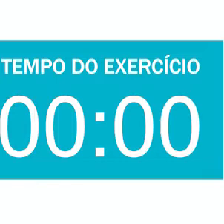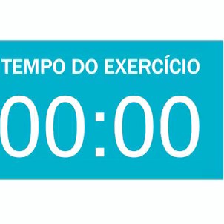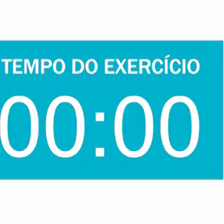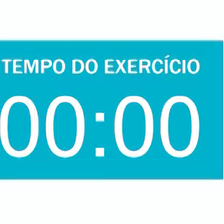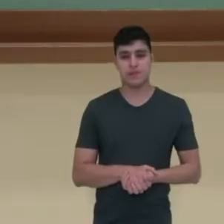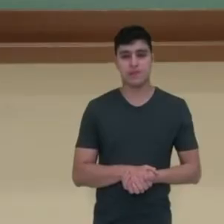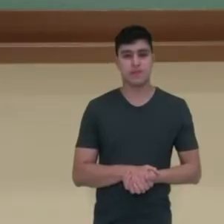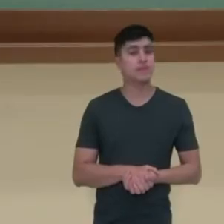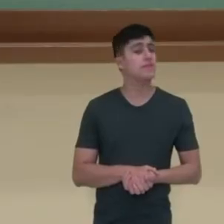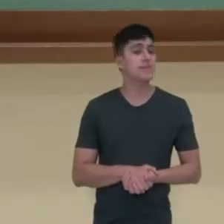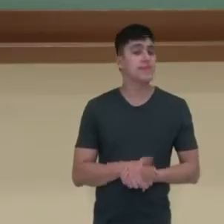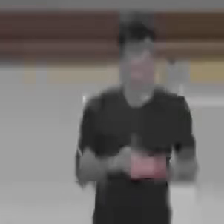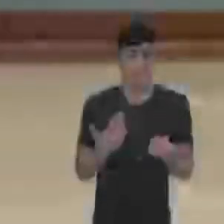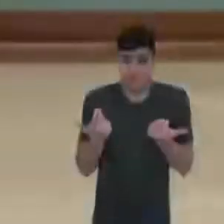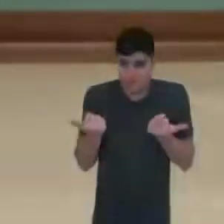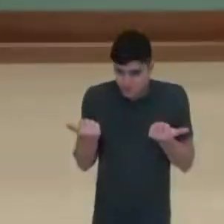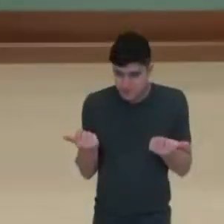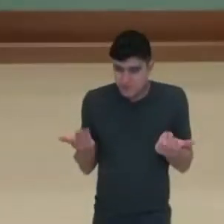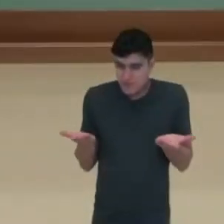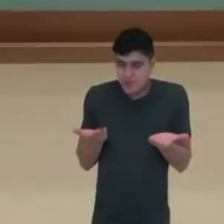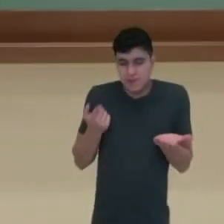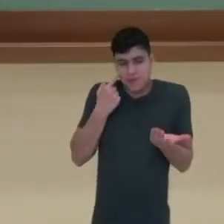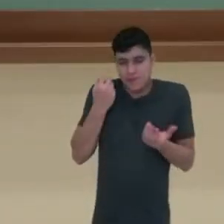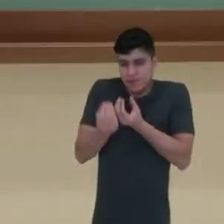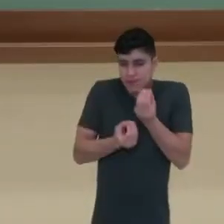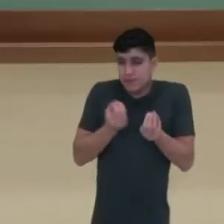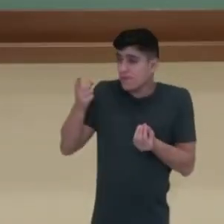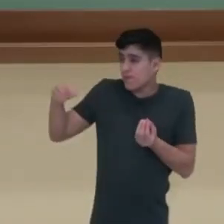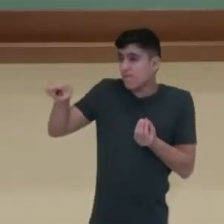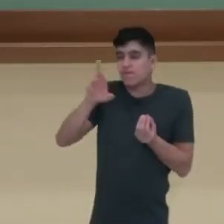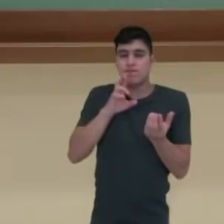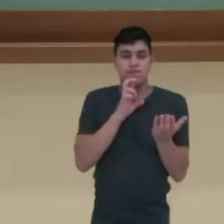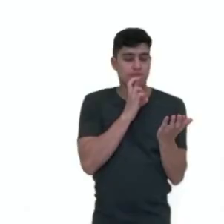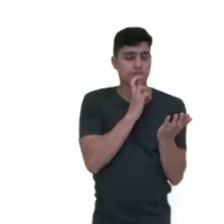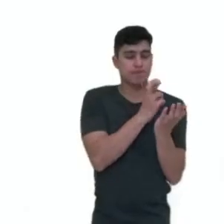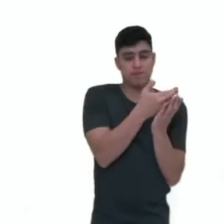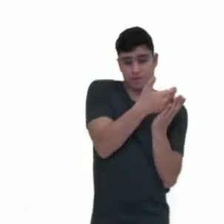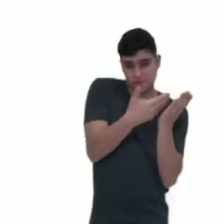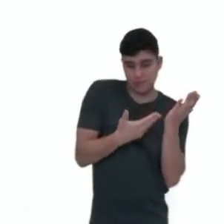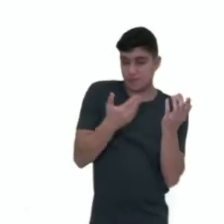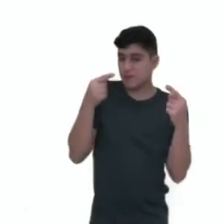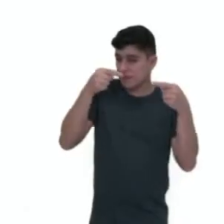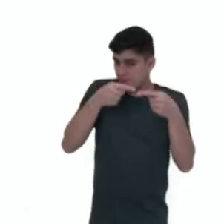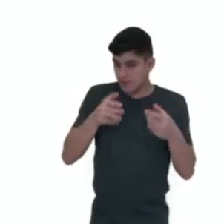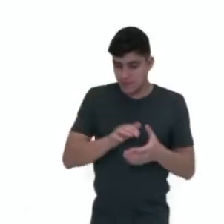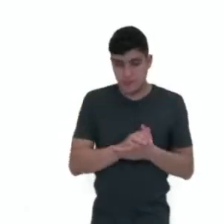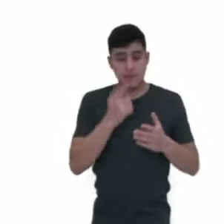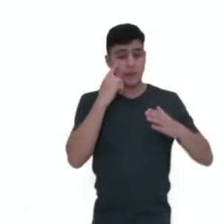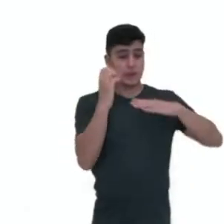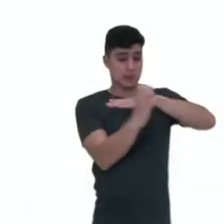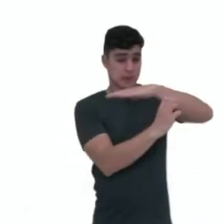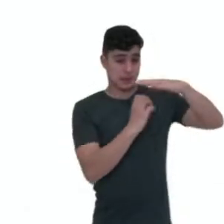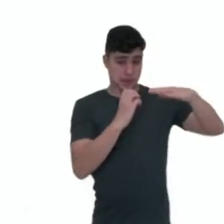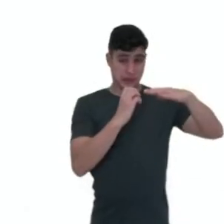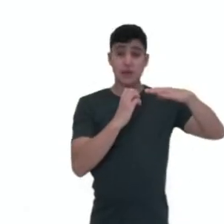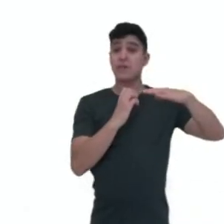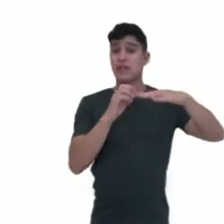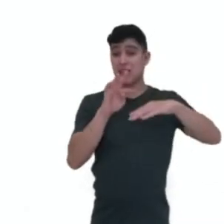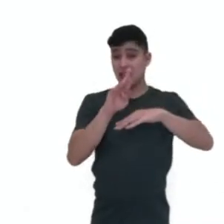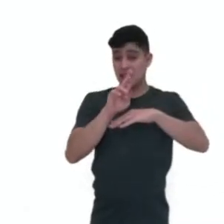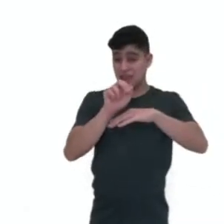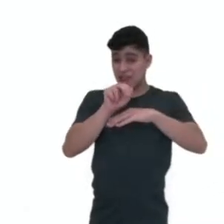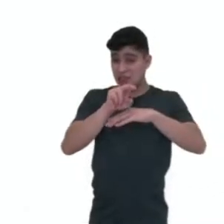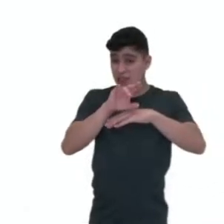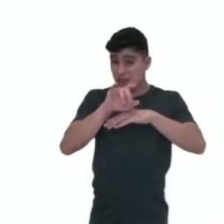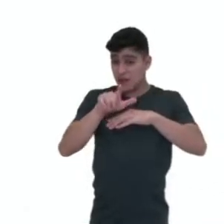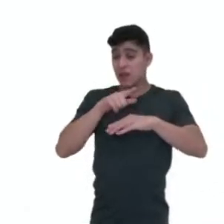Bem, vamos ver como fica essa possível resposta? Empresas transnacionais são empresas que possuem matriz em